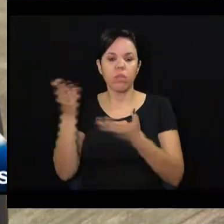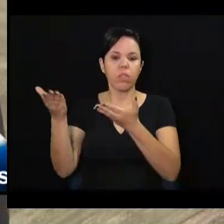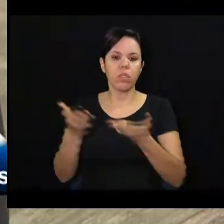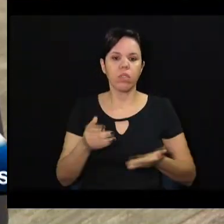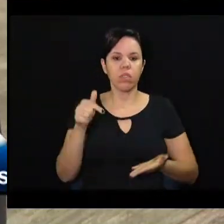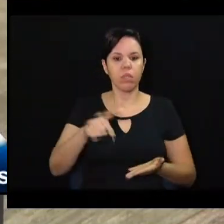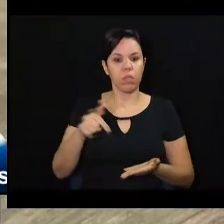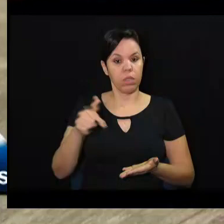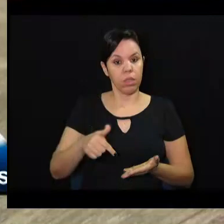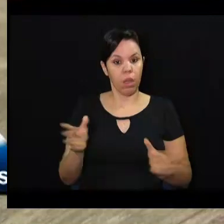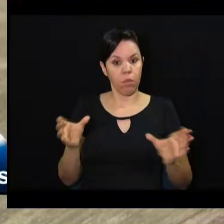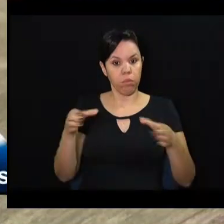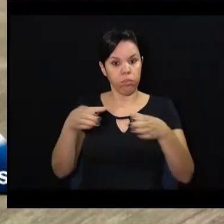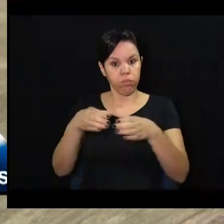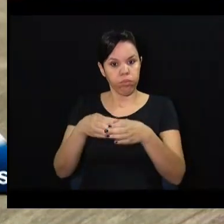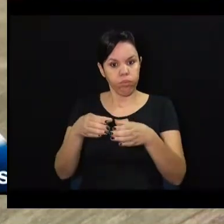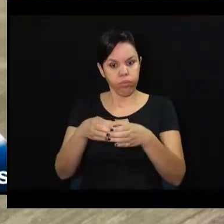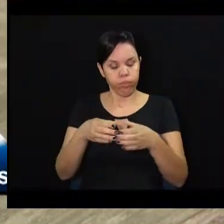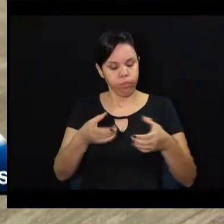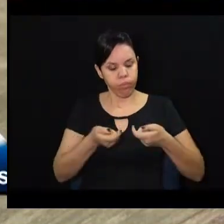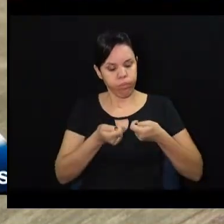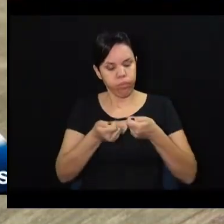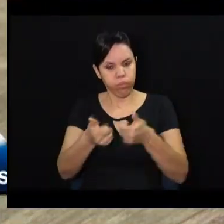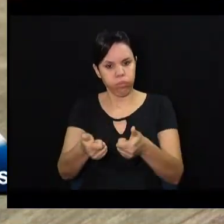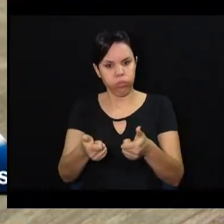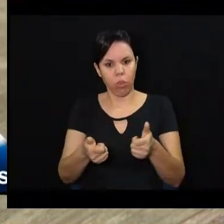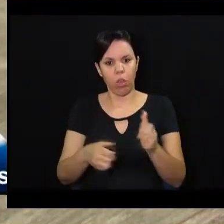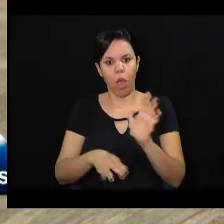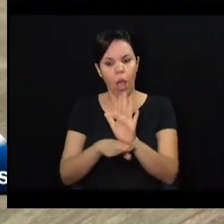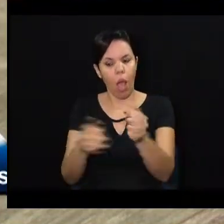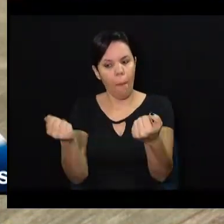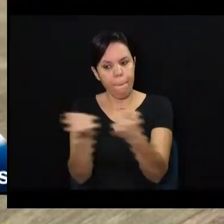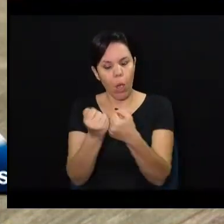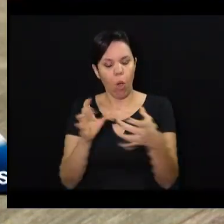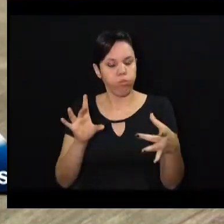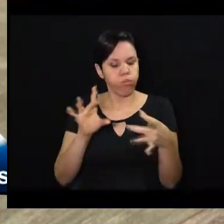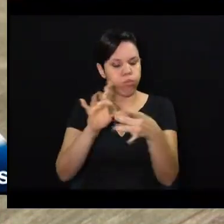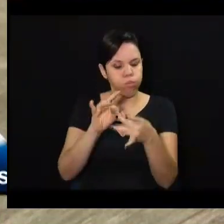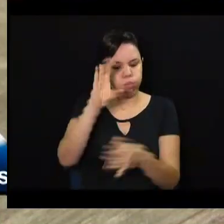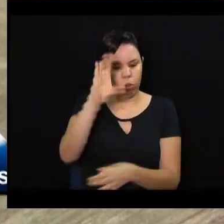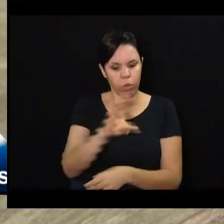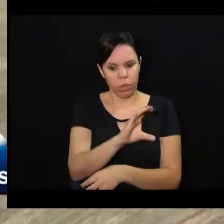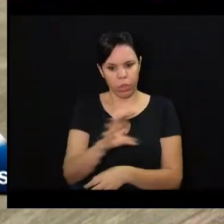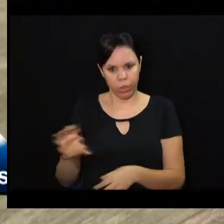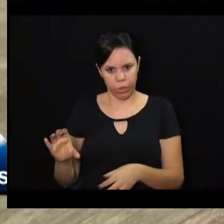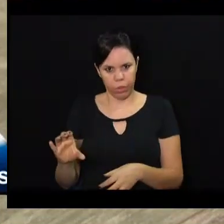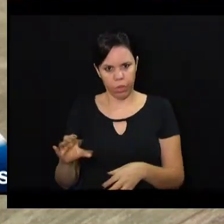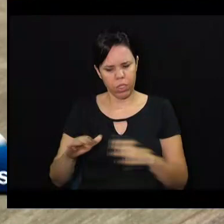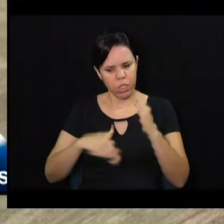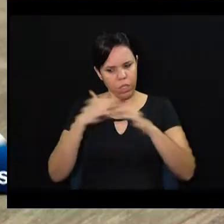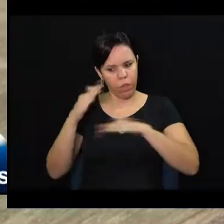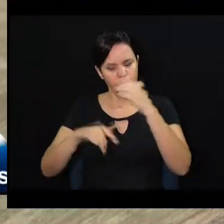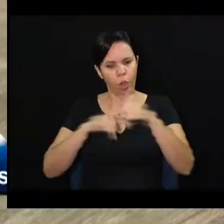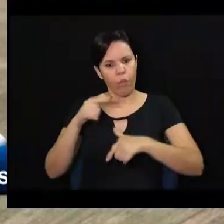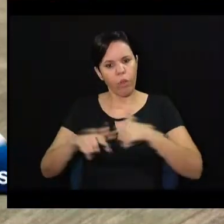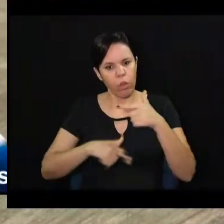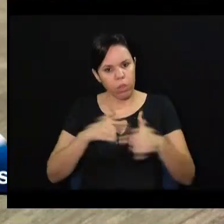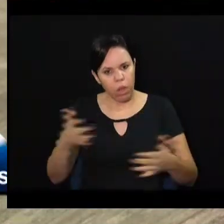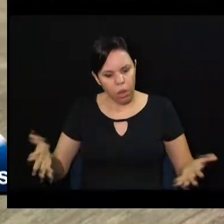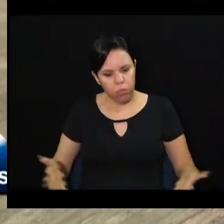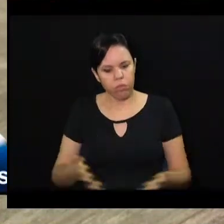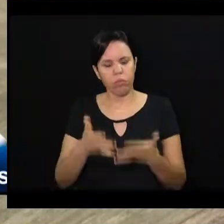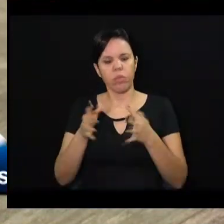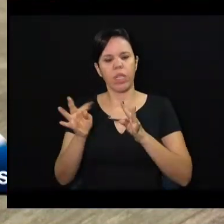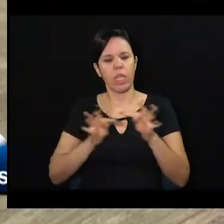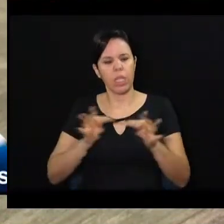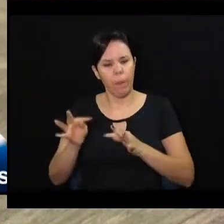a Pastoral da Sobriedade. Ela é ligada à Igreja Católica e desenvolve um trabalho na questão de